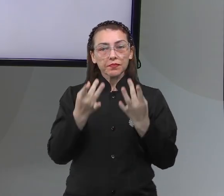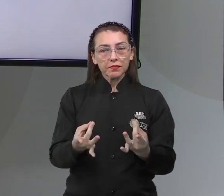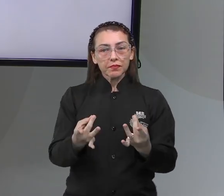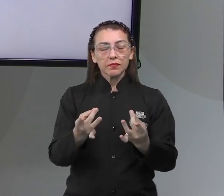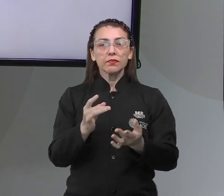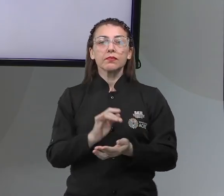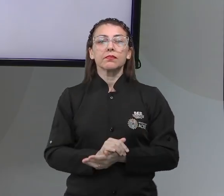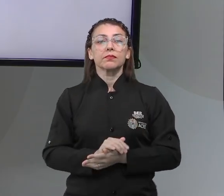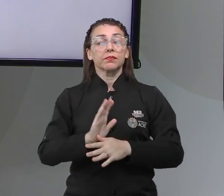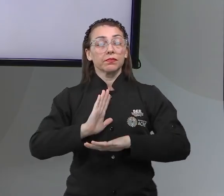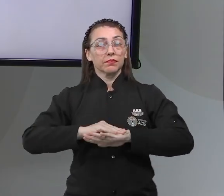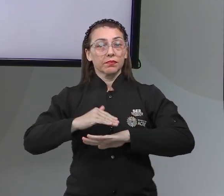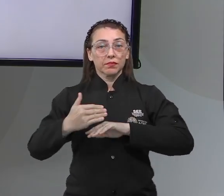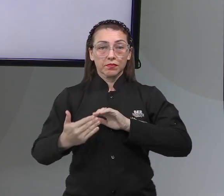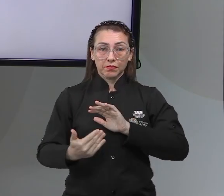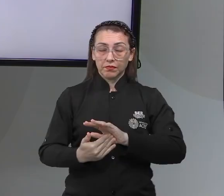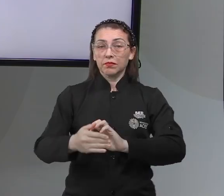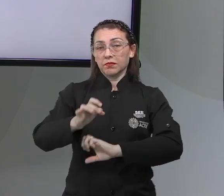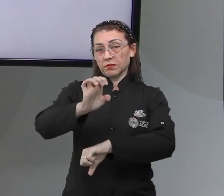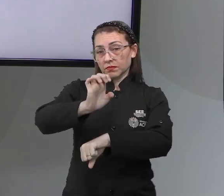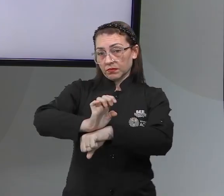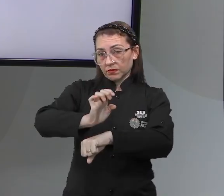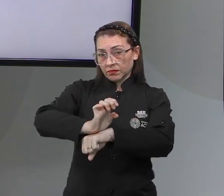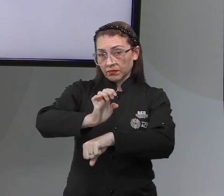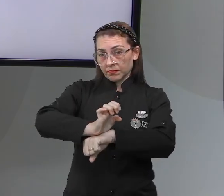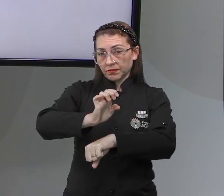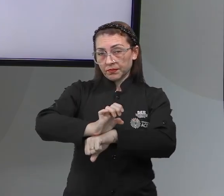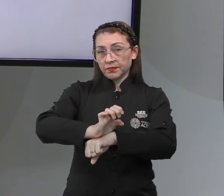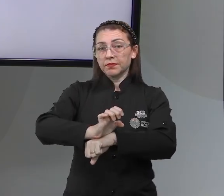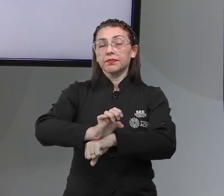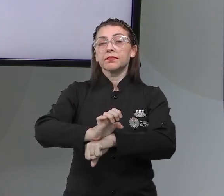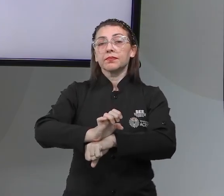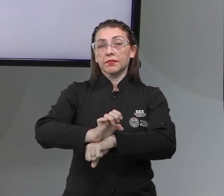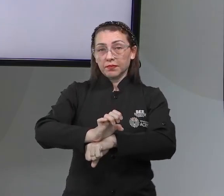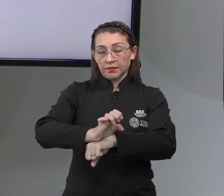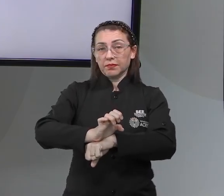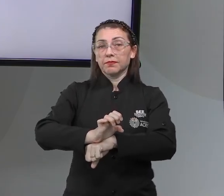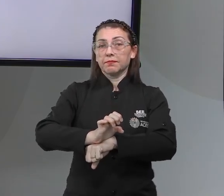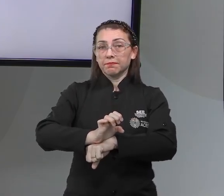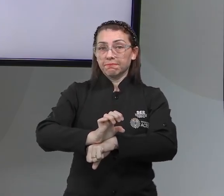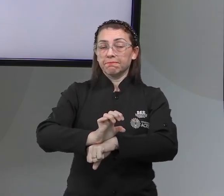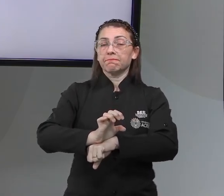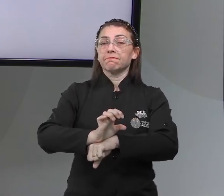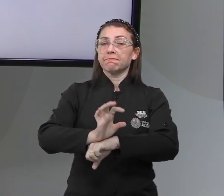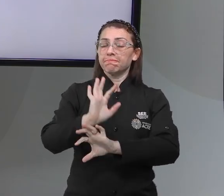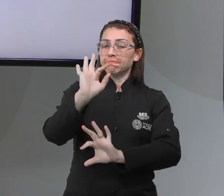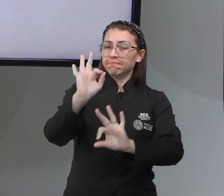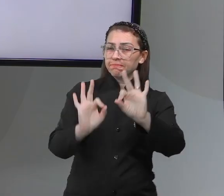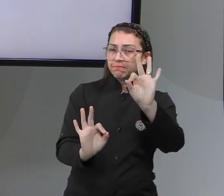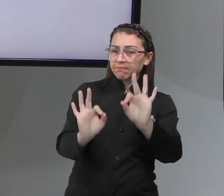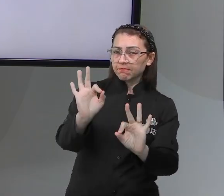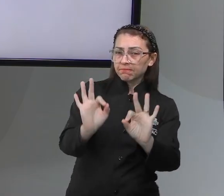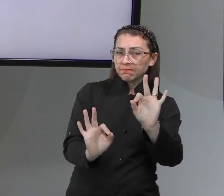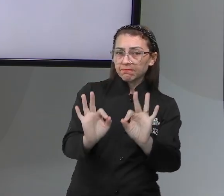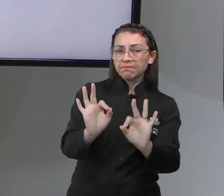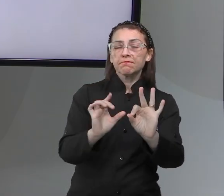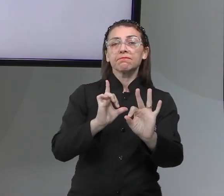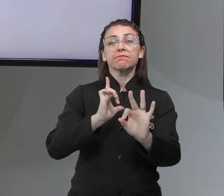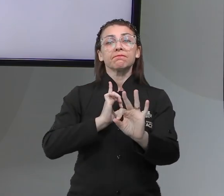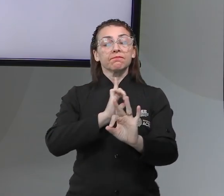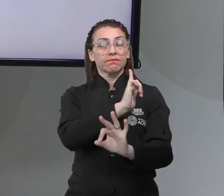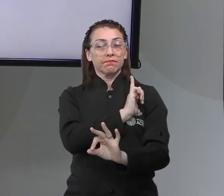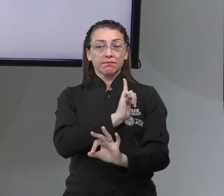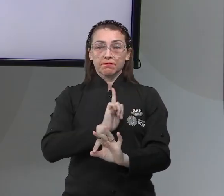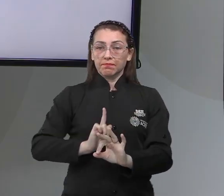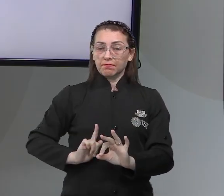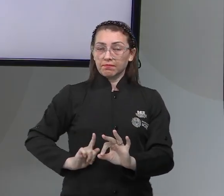atenção. Todo e qualquer Estado, ele é muito bem delineado. Ele tem um